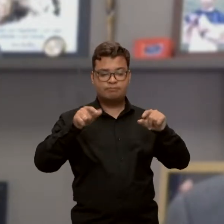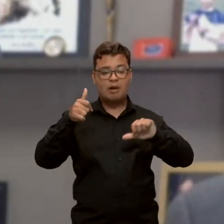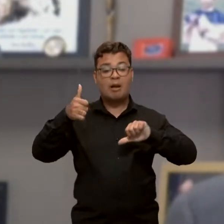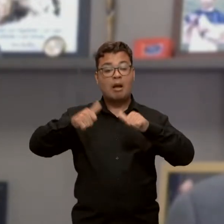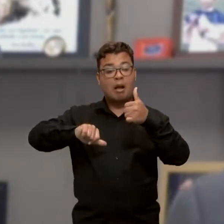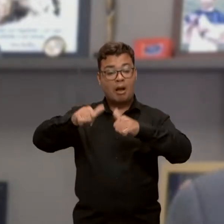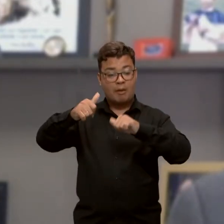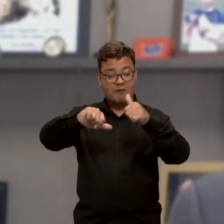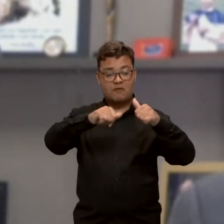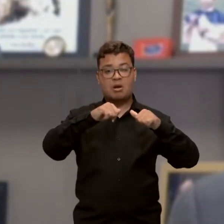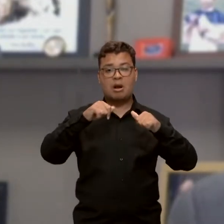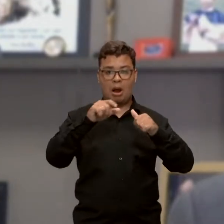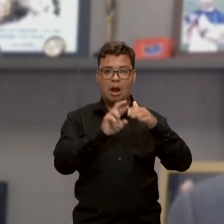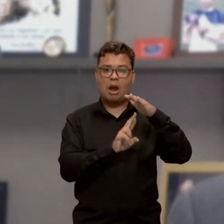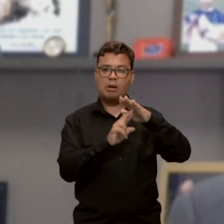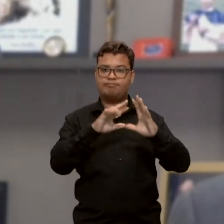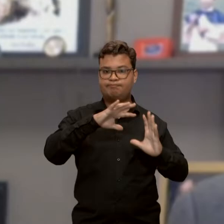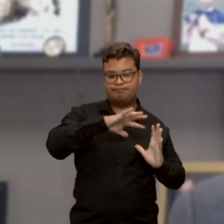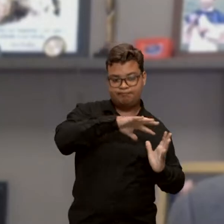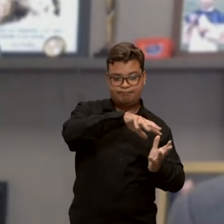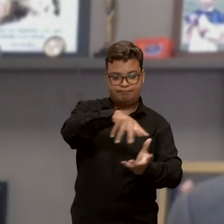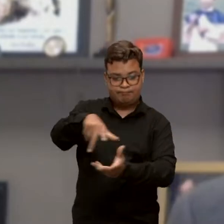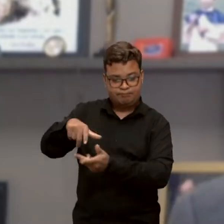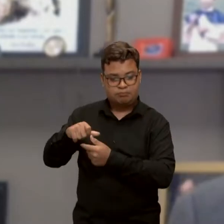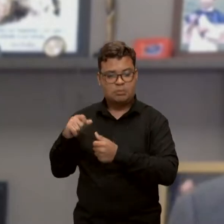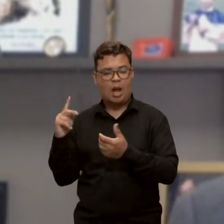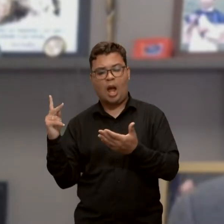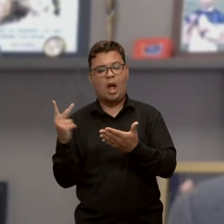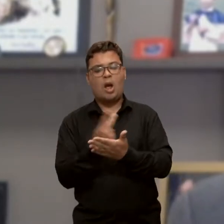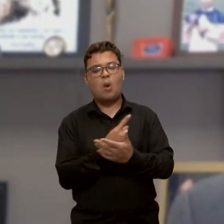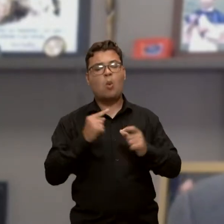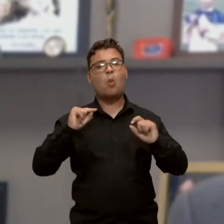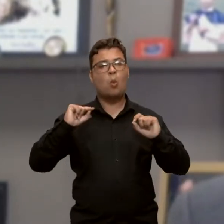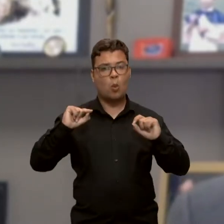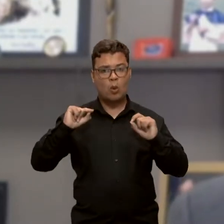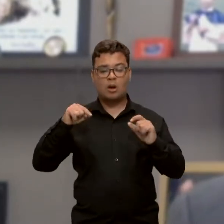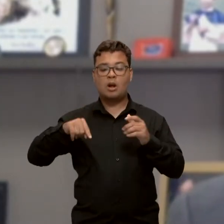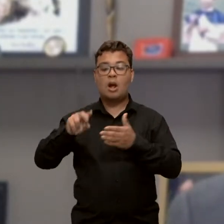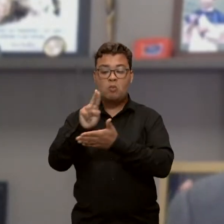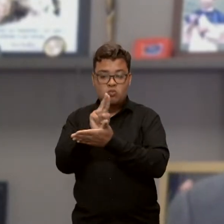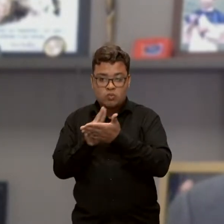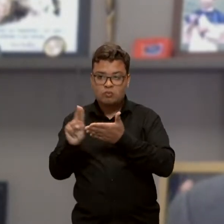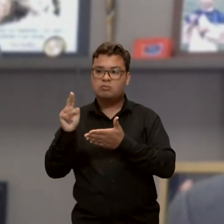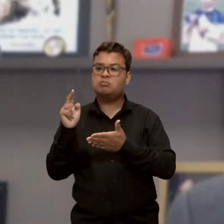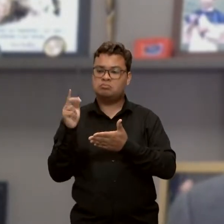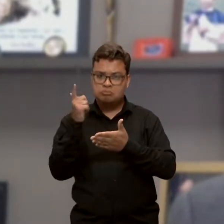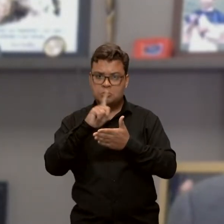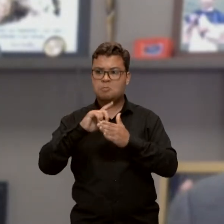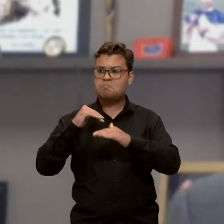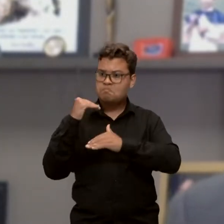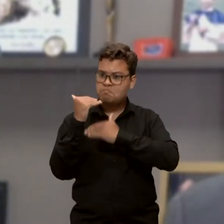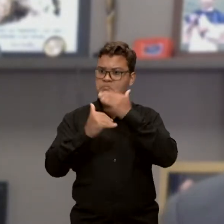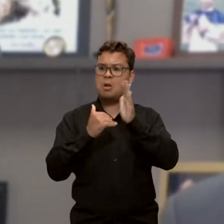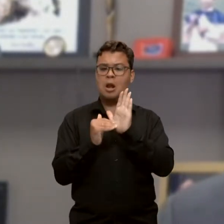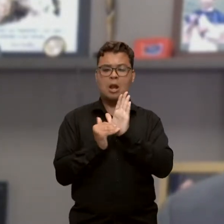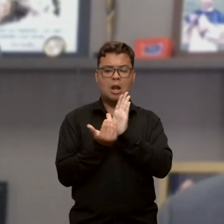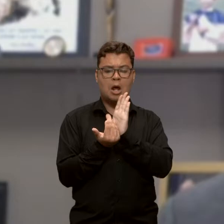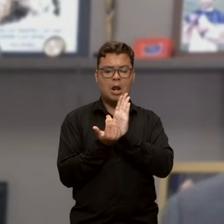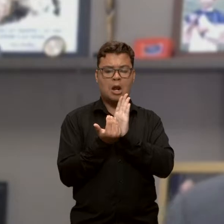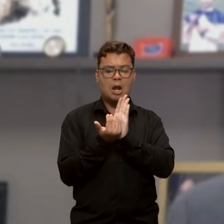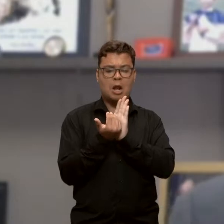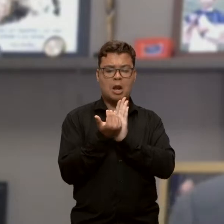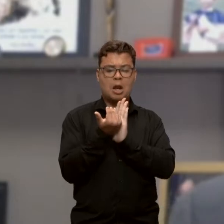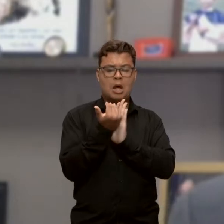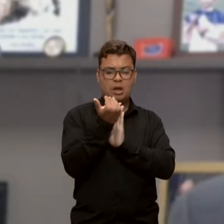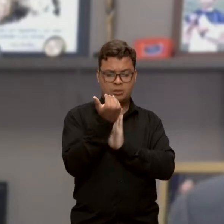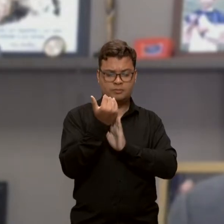rankings internacionais, em todas elas, a universidade vem evoluindo, né? E sem se esforçar